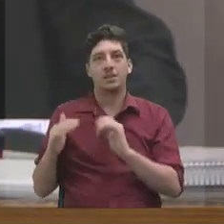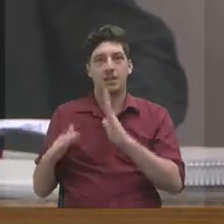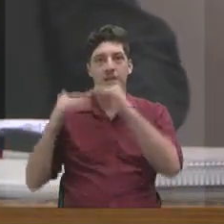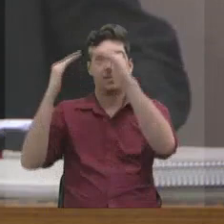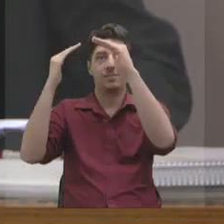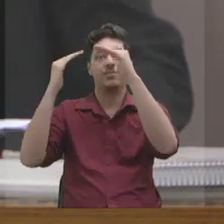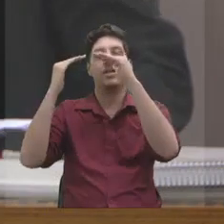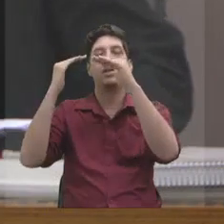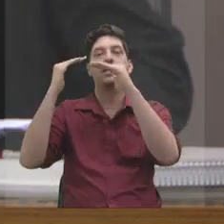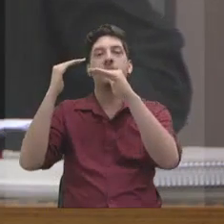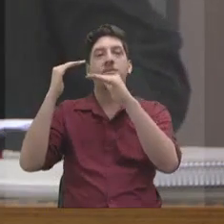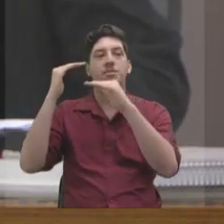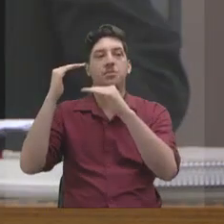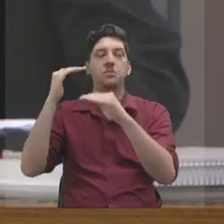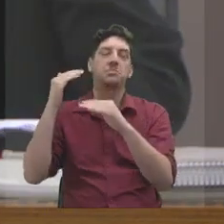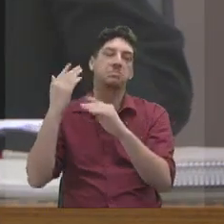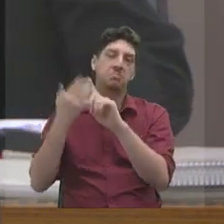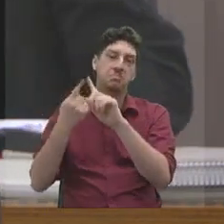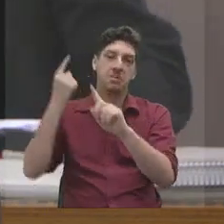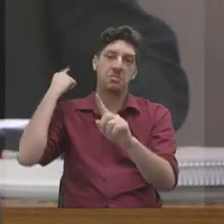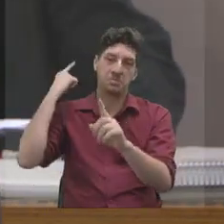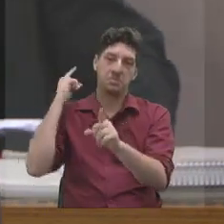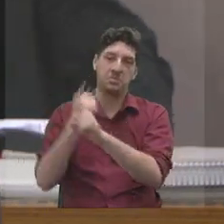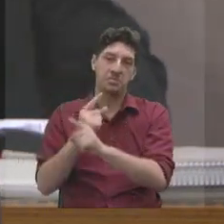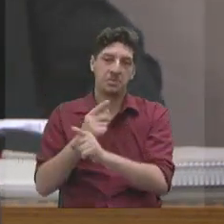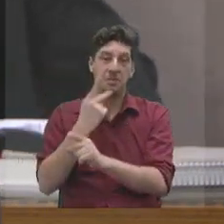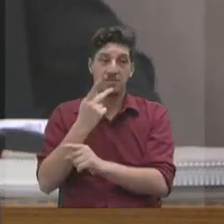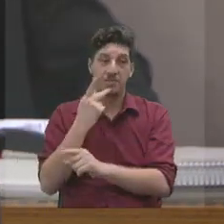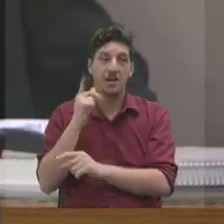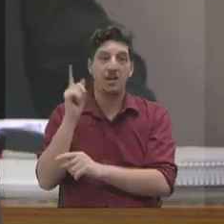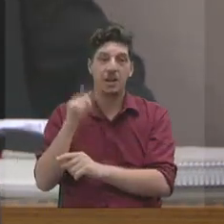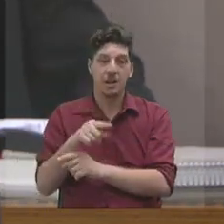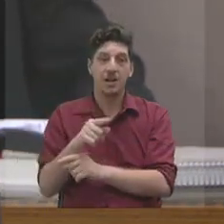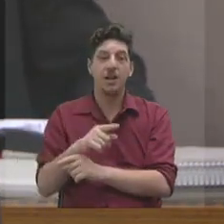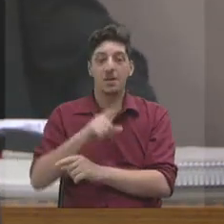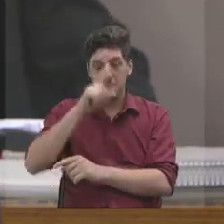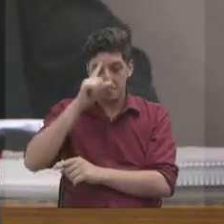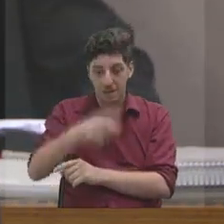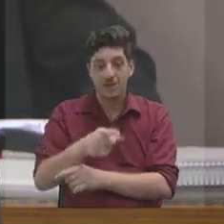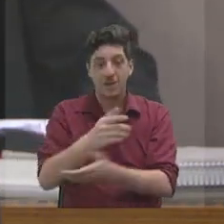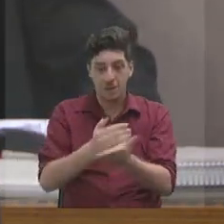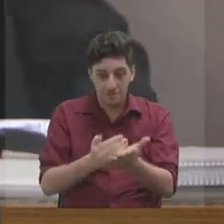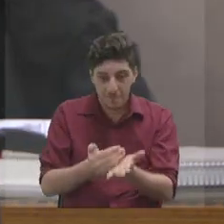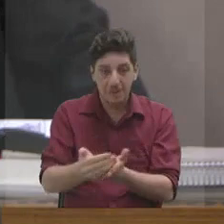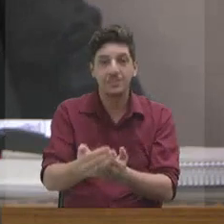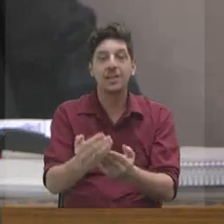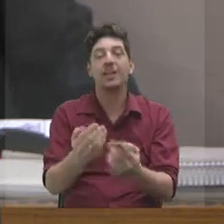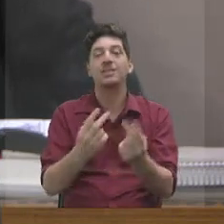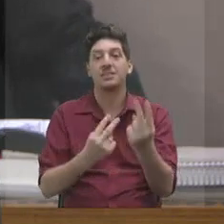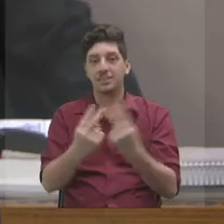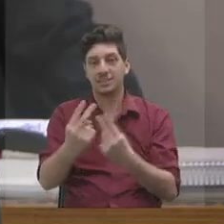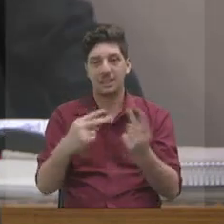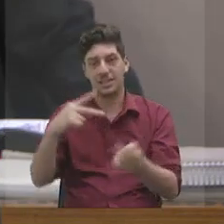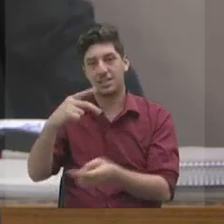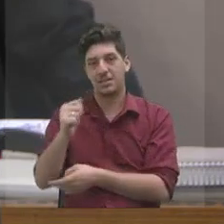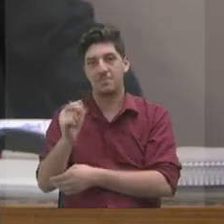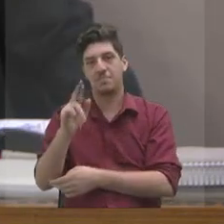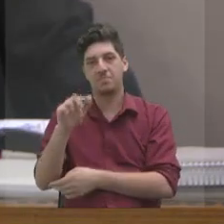nosso nosso último encontro né eu destacaria a ordem de início da estrada parque né então era um ponto que o senhor né